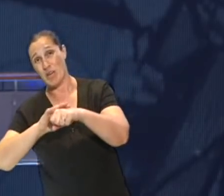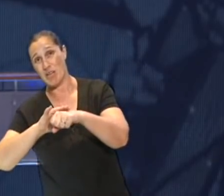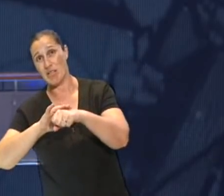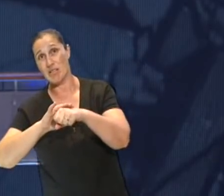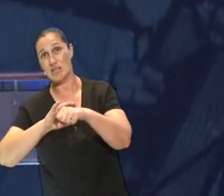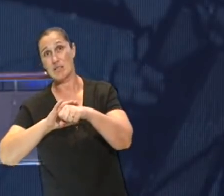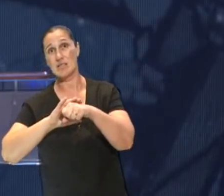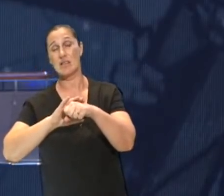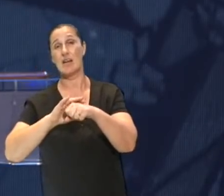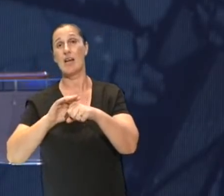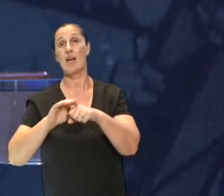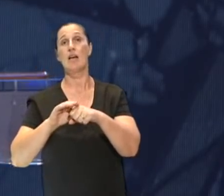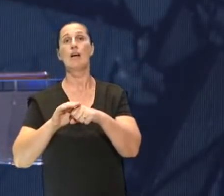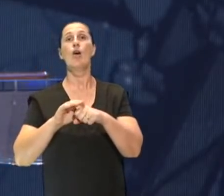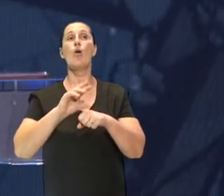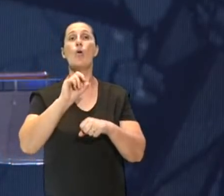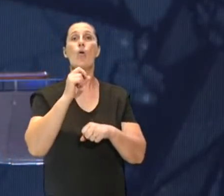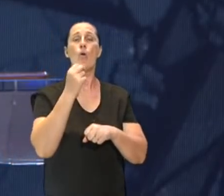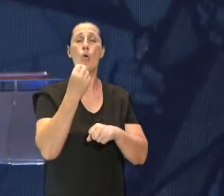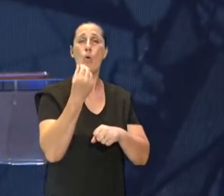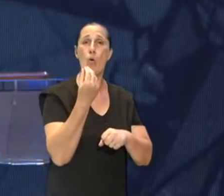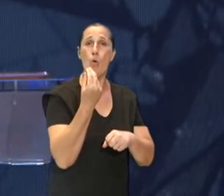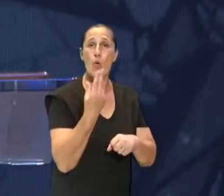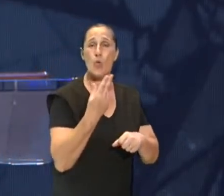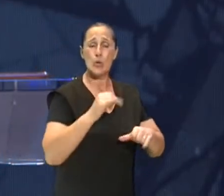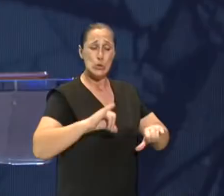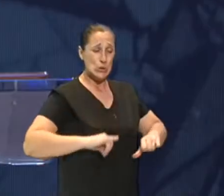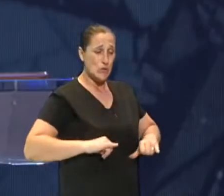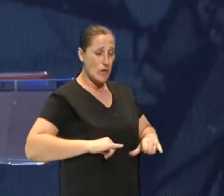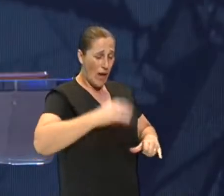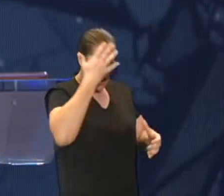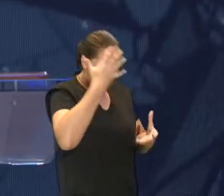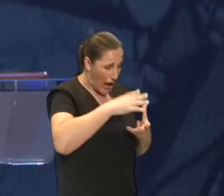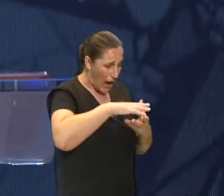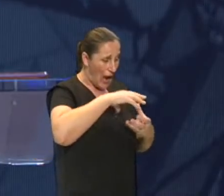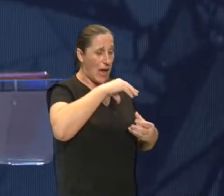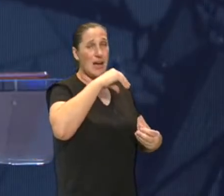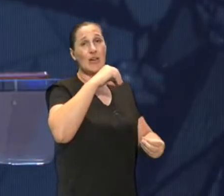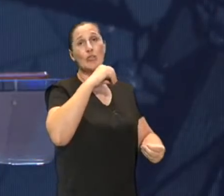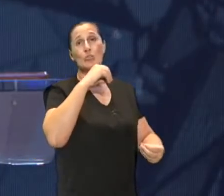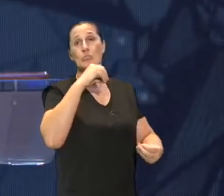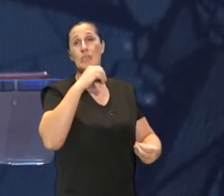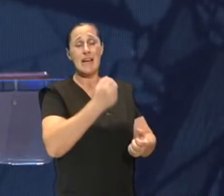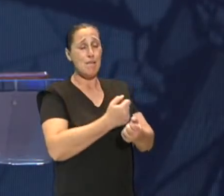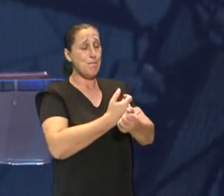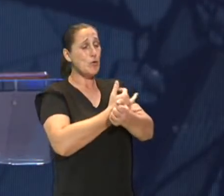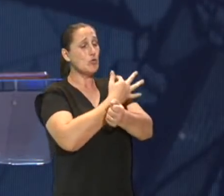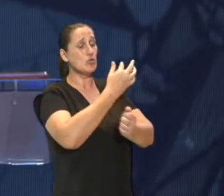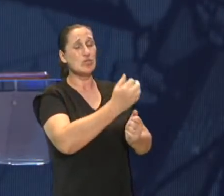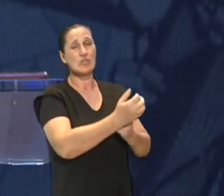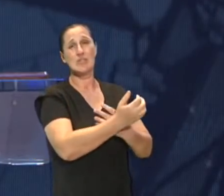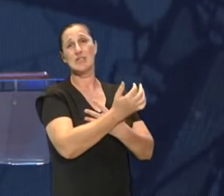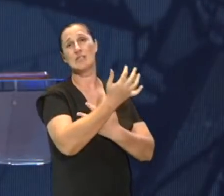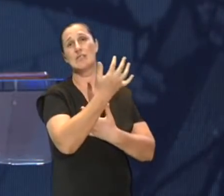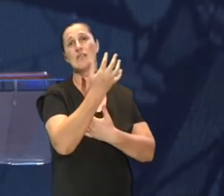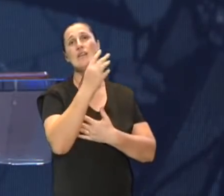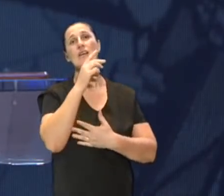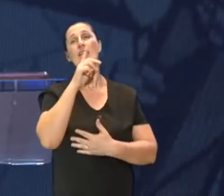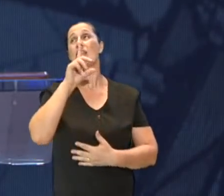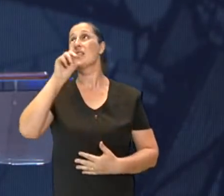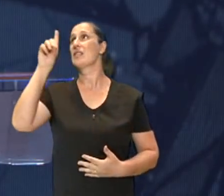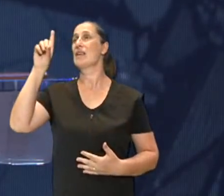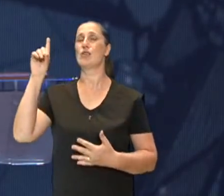como Ezequias, ou dores profundas da alma, há um remédio de Deus, há algo tremendo de Deus que